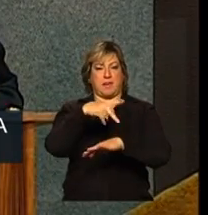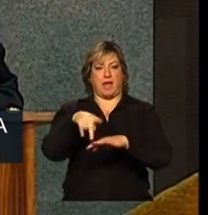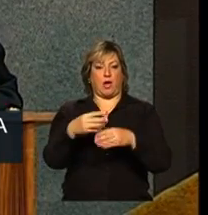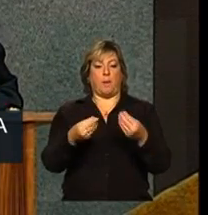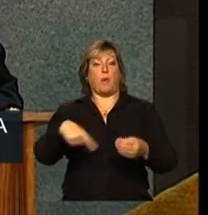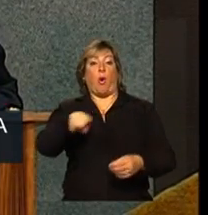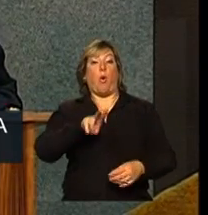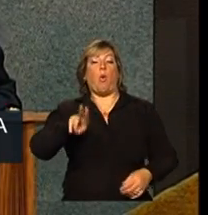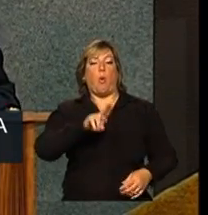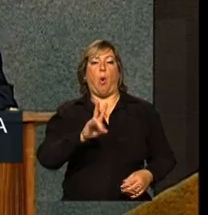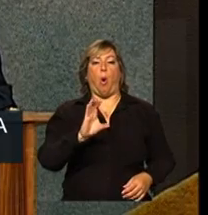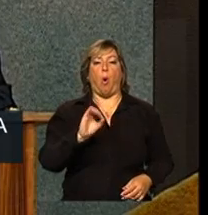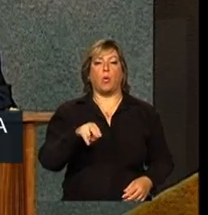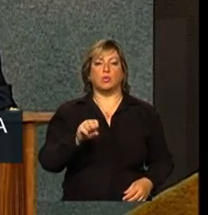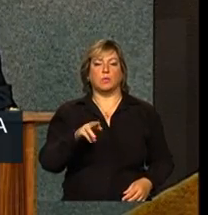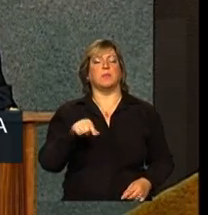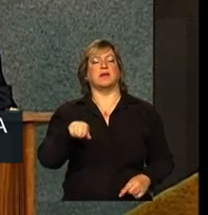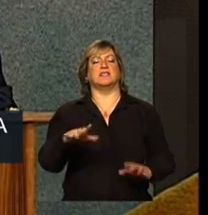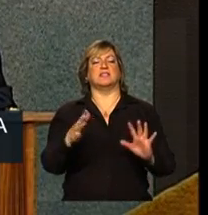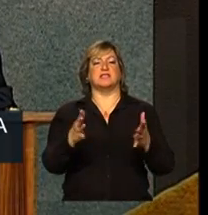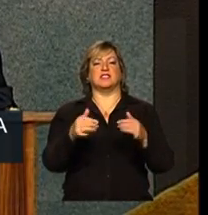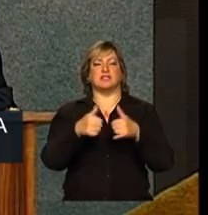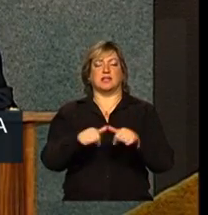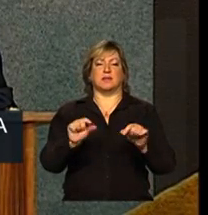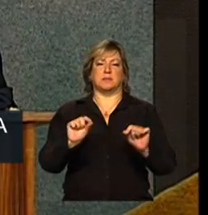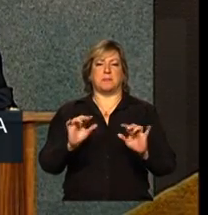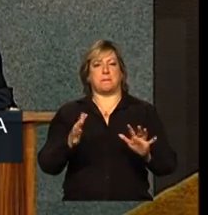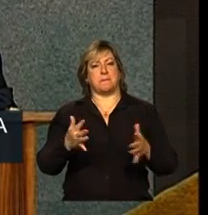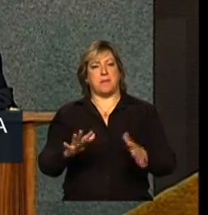consumo, ela já estaria no